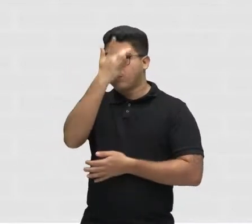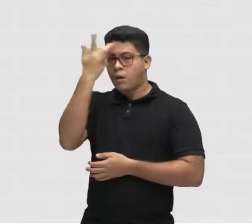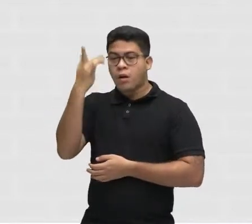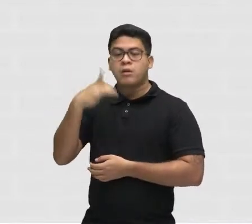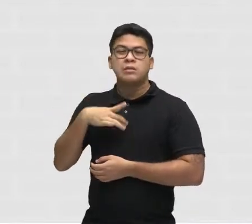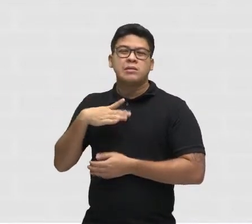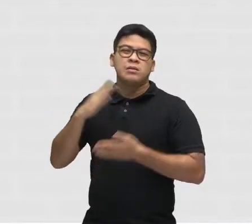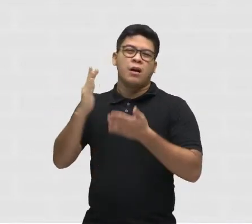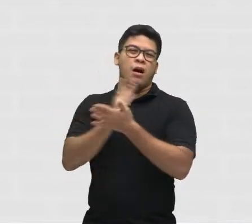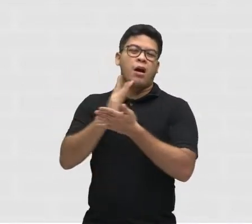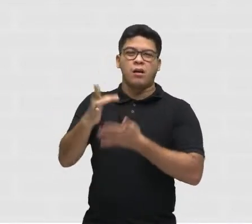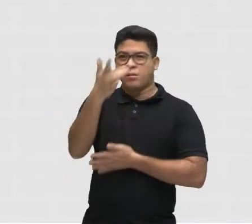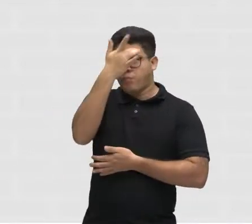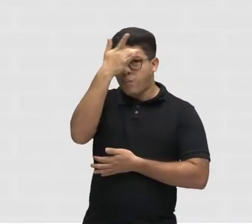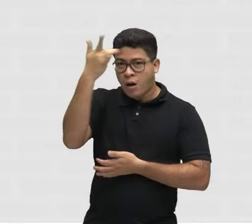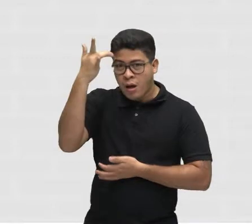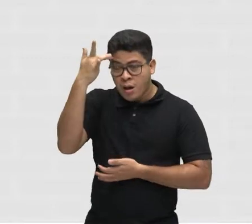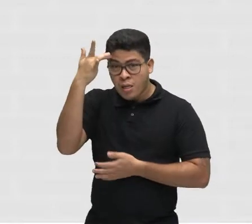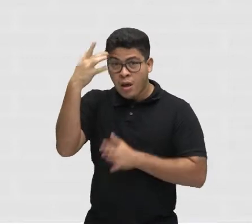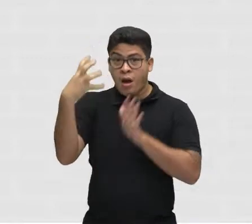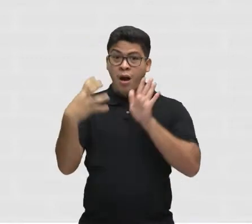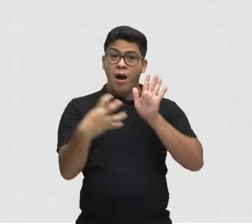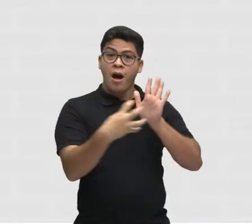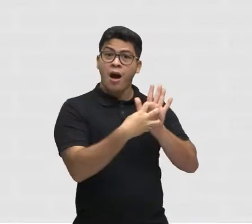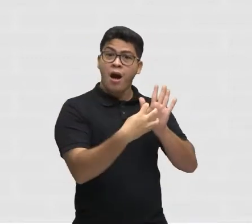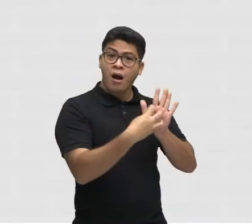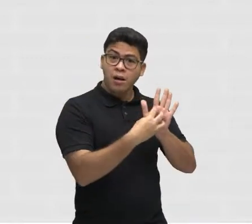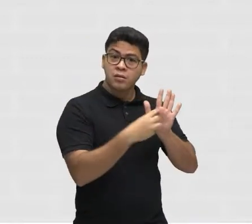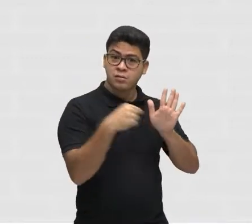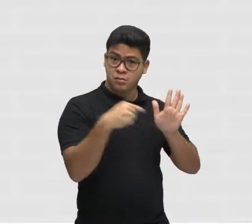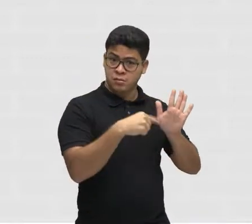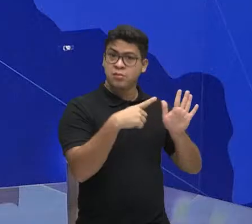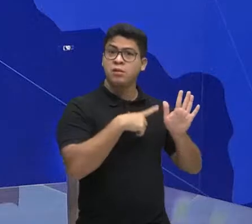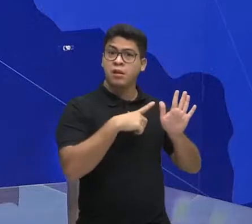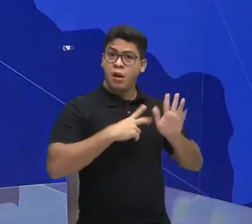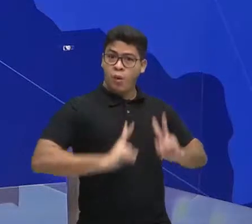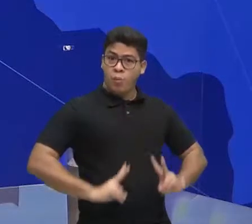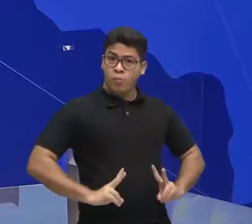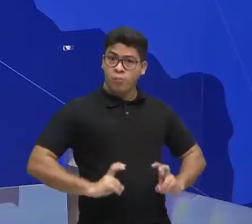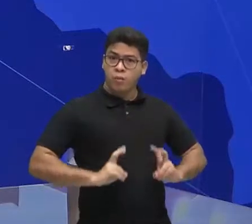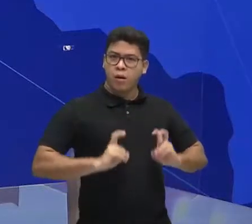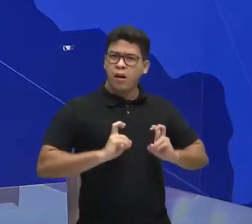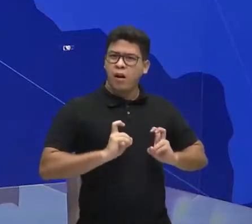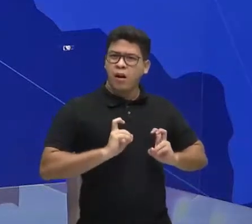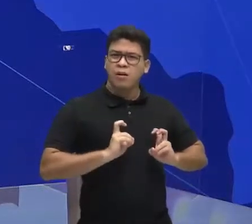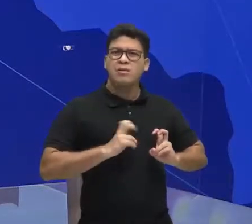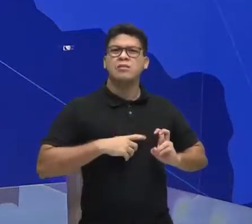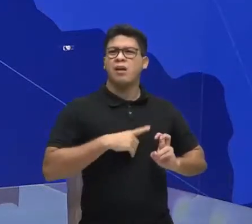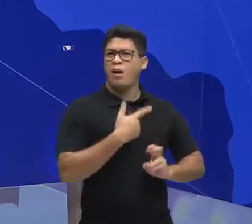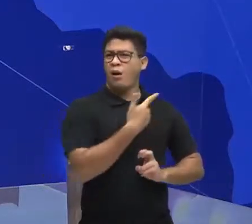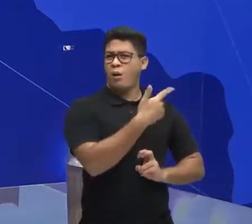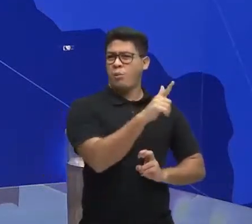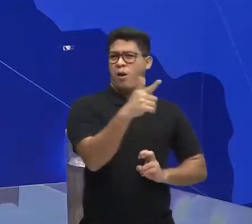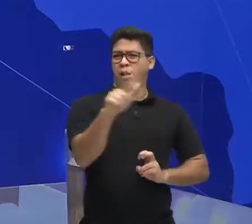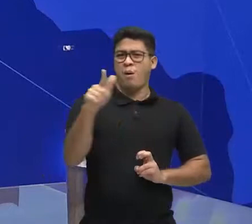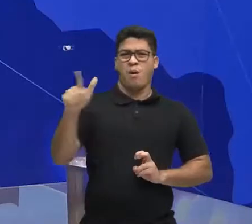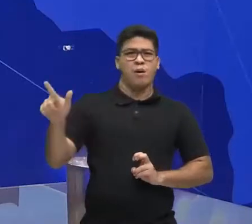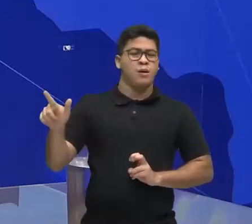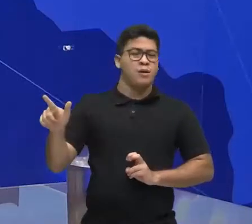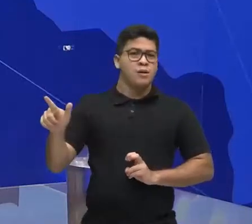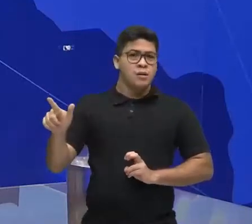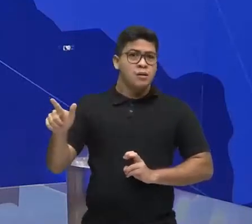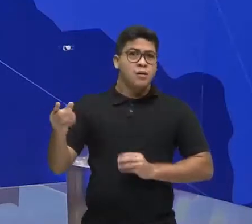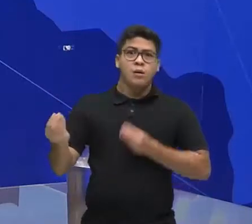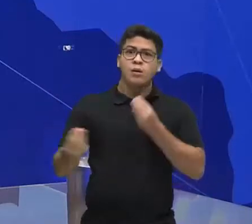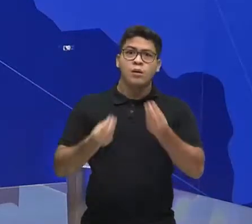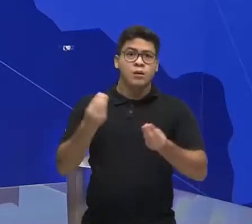da imunodeficiência adquirida, pela AIDS e da maioria dos tipos de câncer. Então, ele tem matado mais do que uma doença que